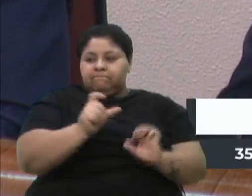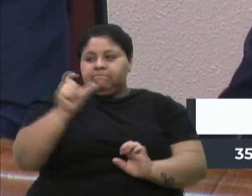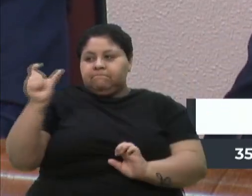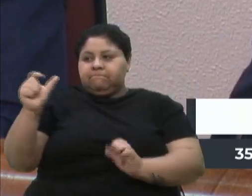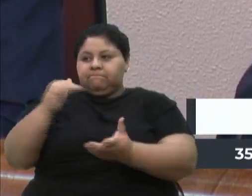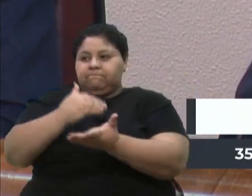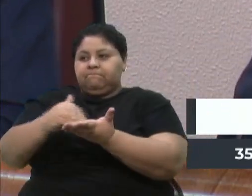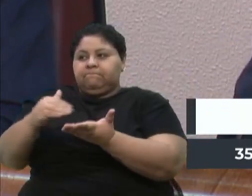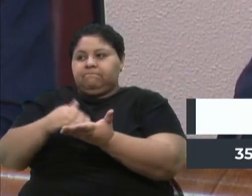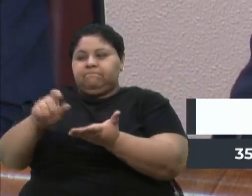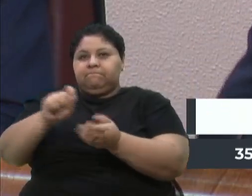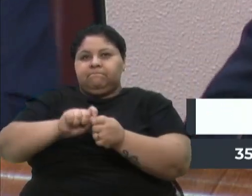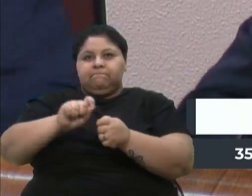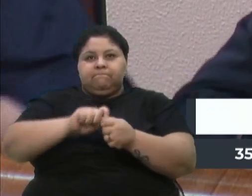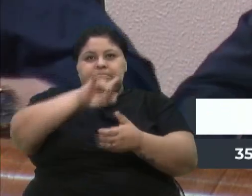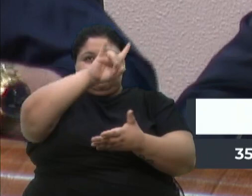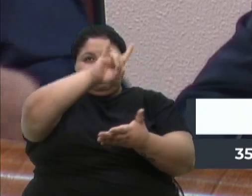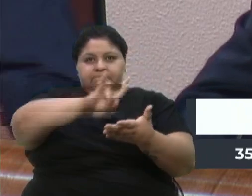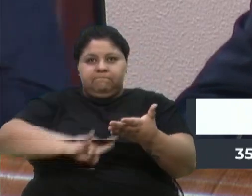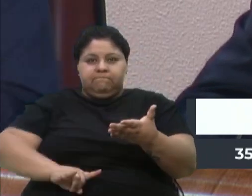secretário, que faça a leitura do ofício